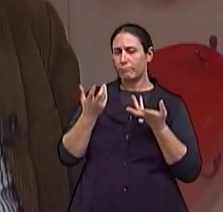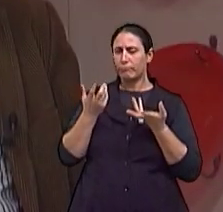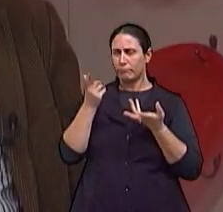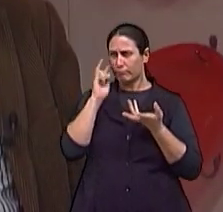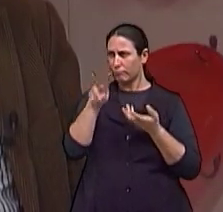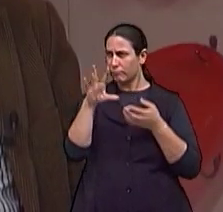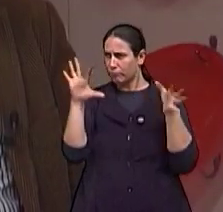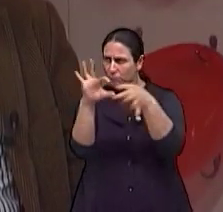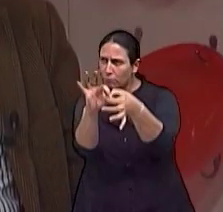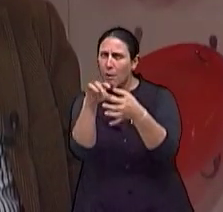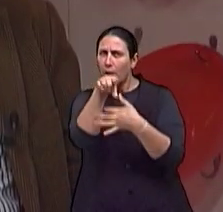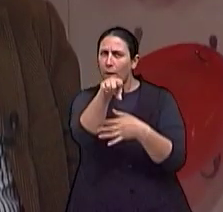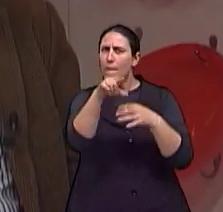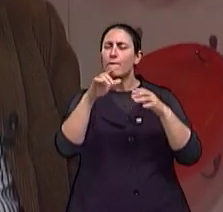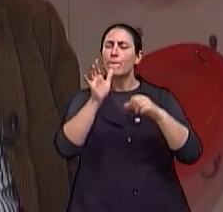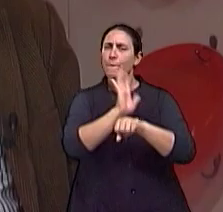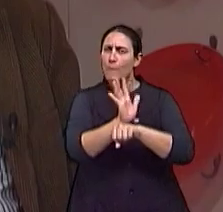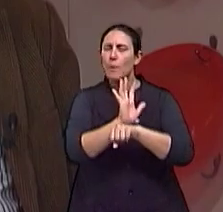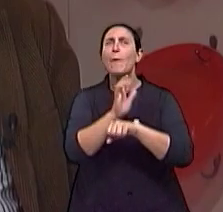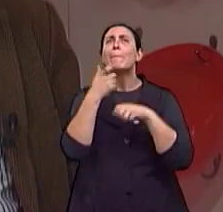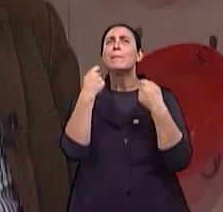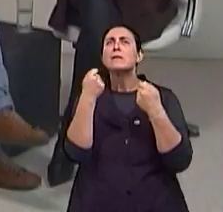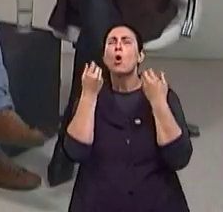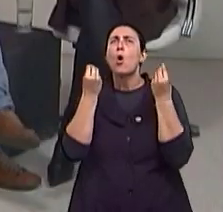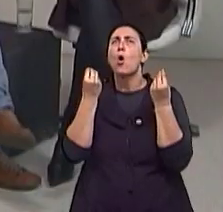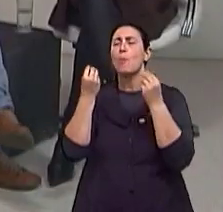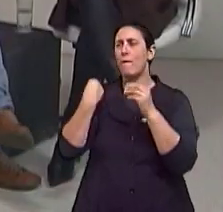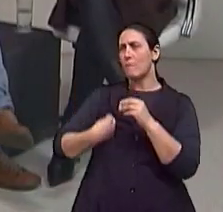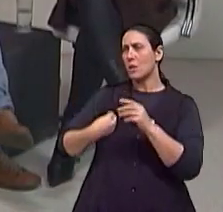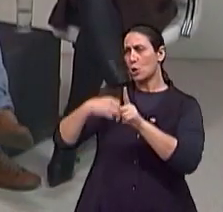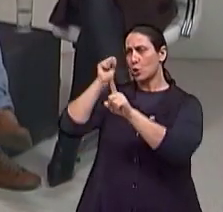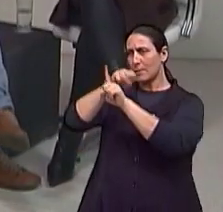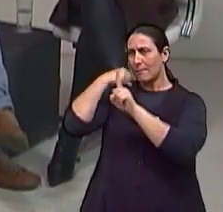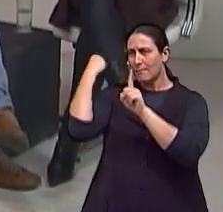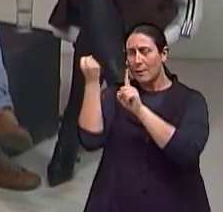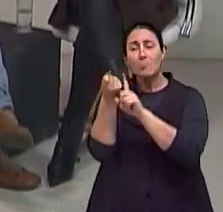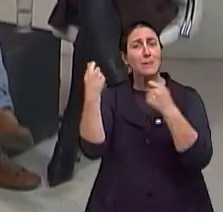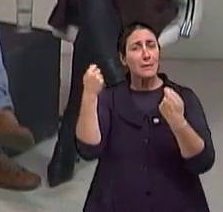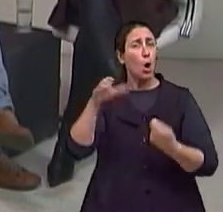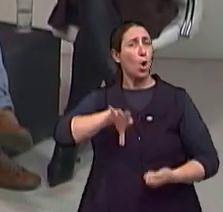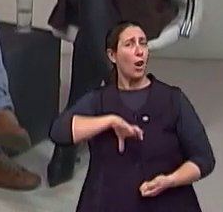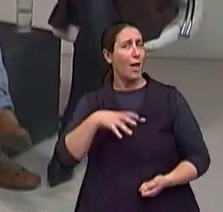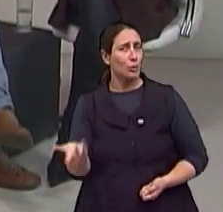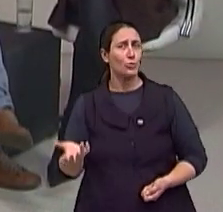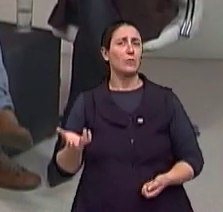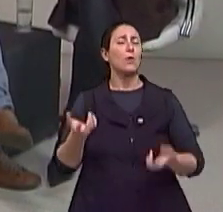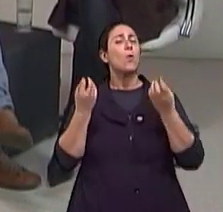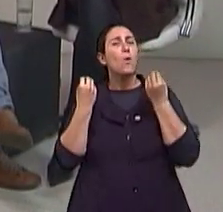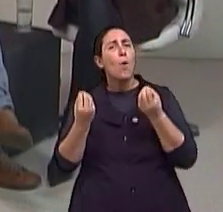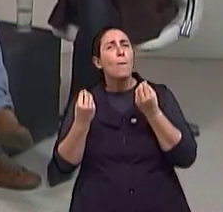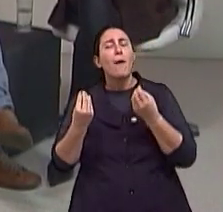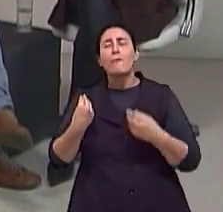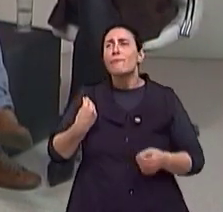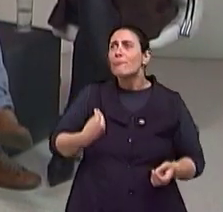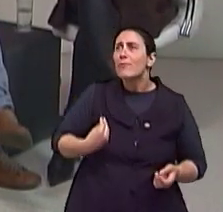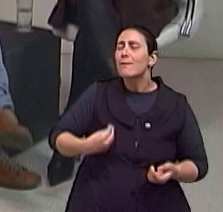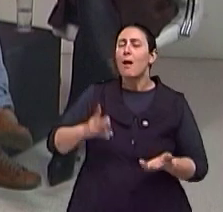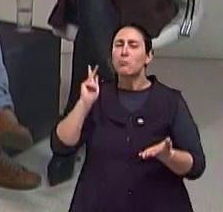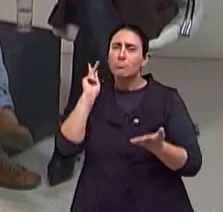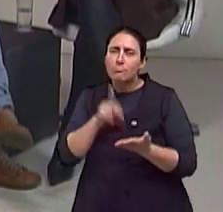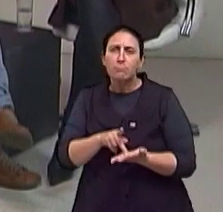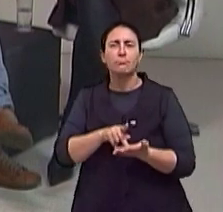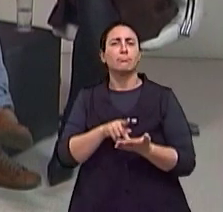que fecha com o filme, que é ter uma vida para a sociedade e depois ter coragem para mostrar que a vida, na